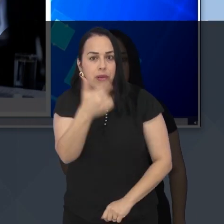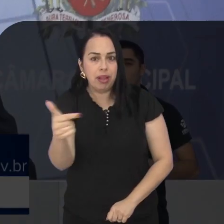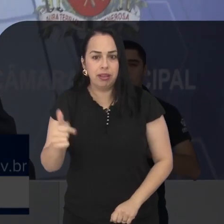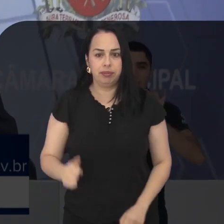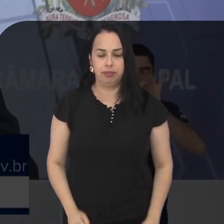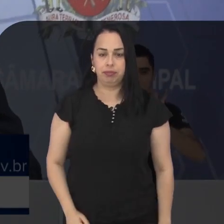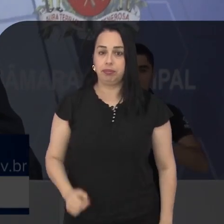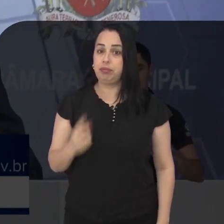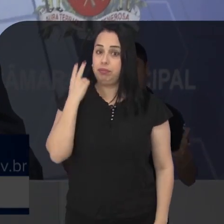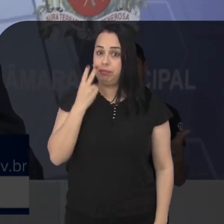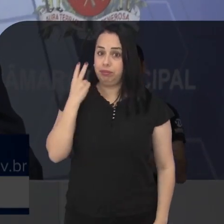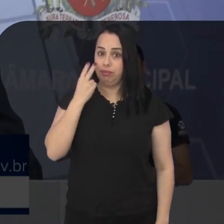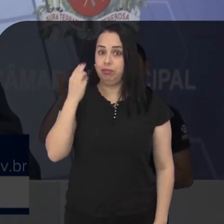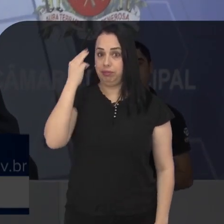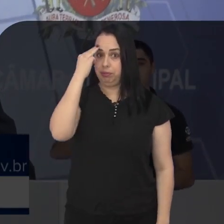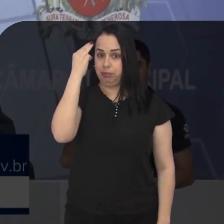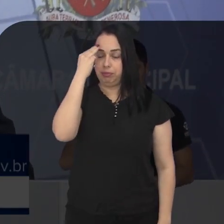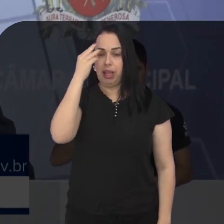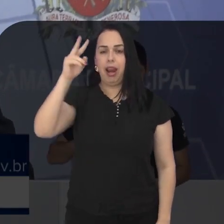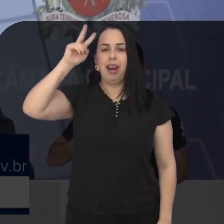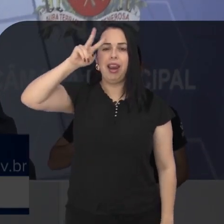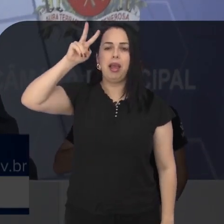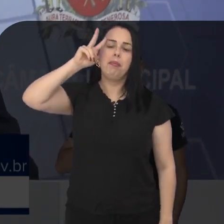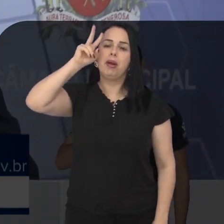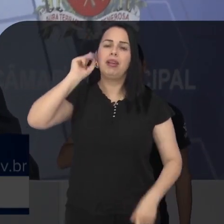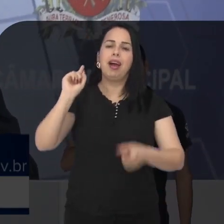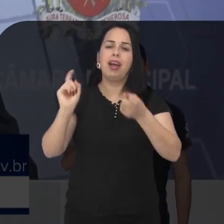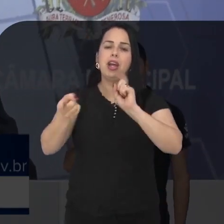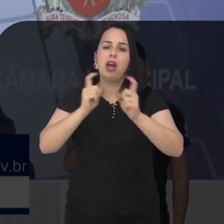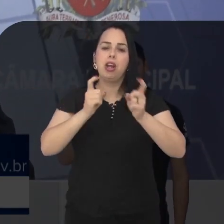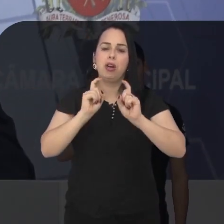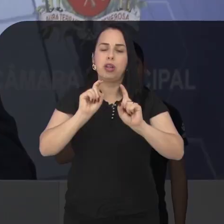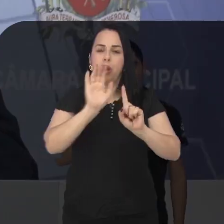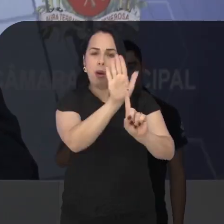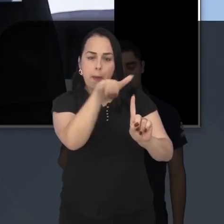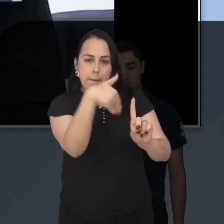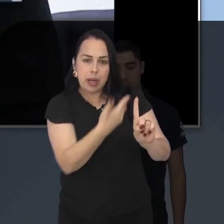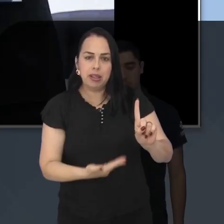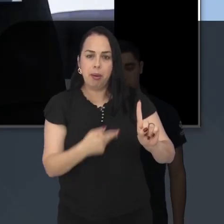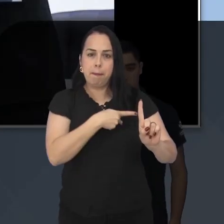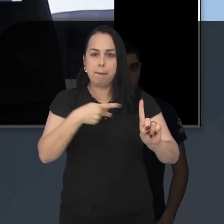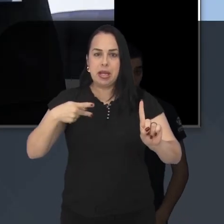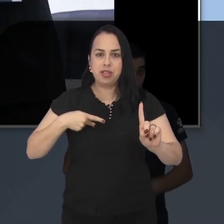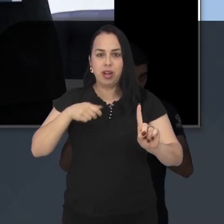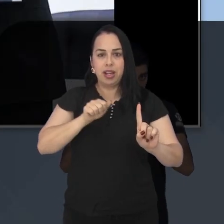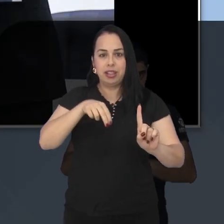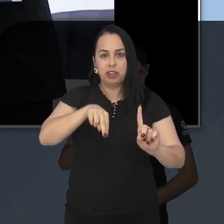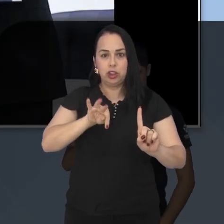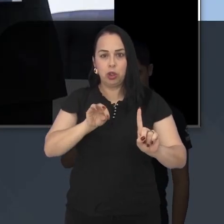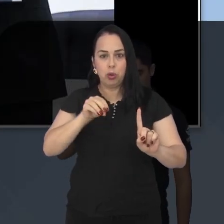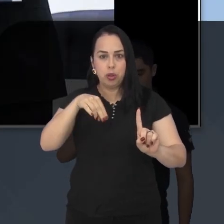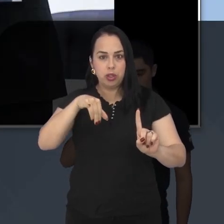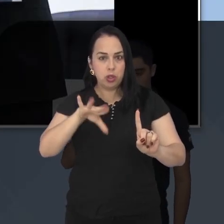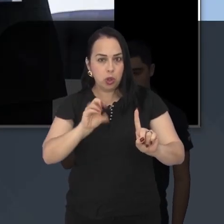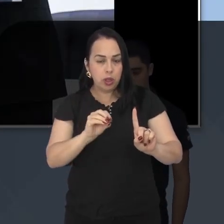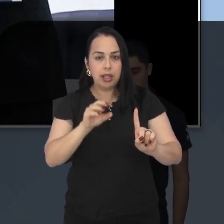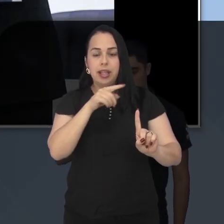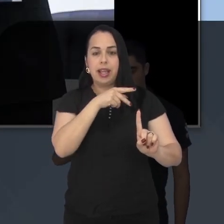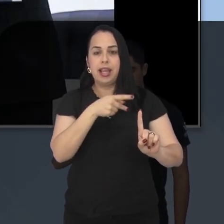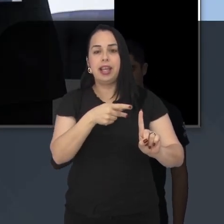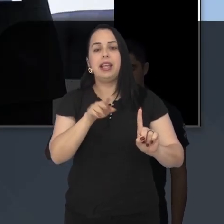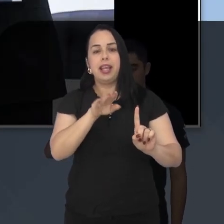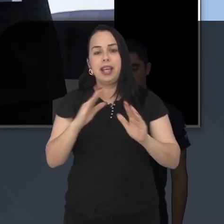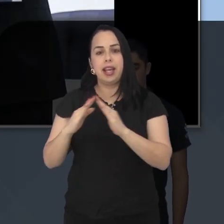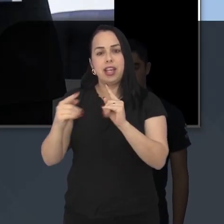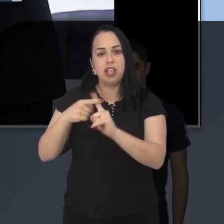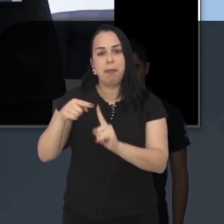atos. O vereador Marcelo Garcia relembrou a sessão solene que homenageou o pastor Antônio Marques Ribeiro, da